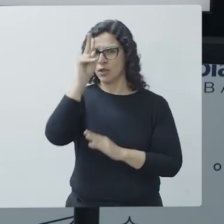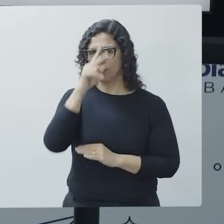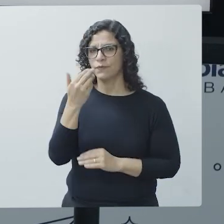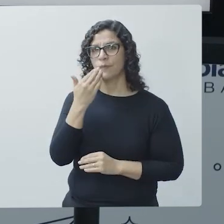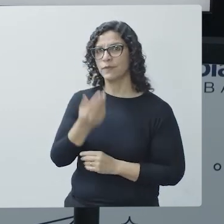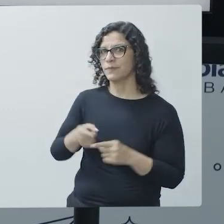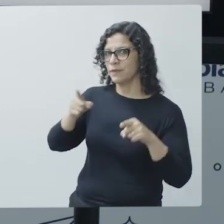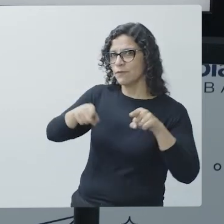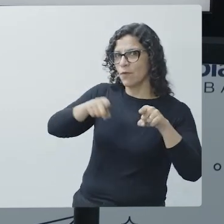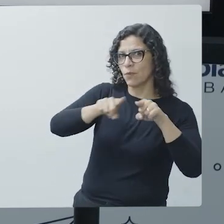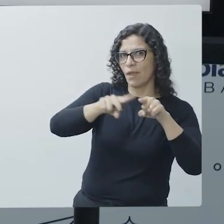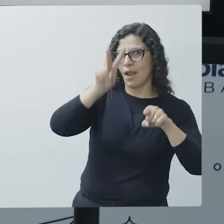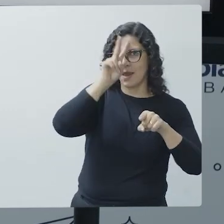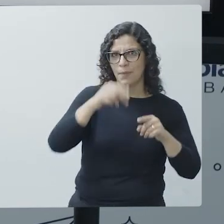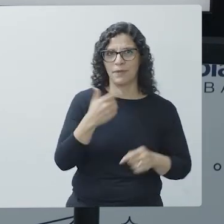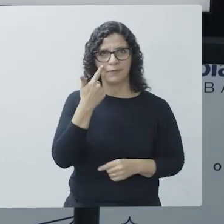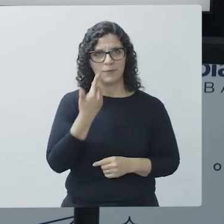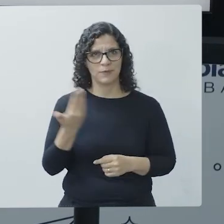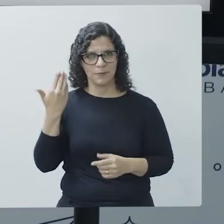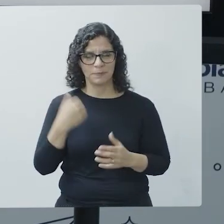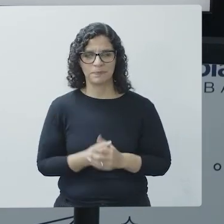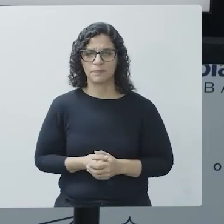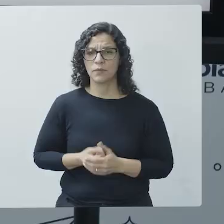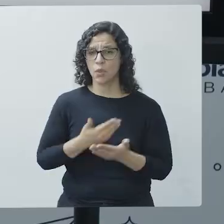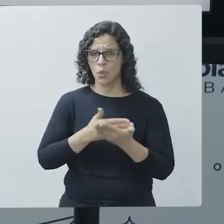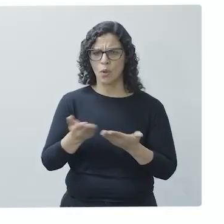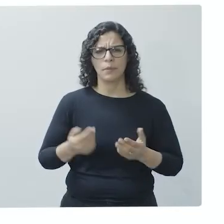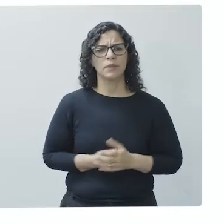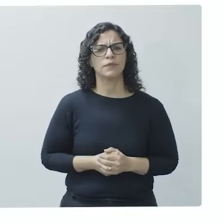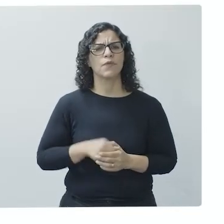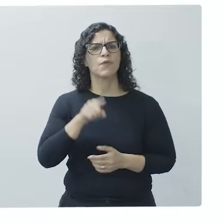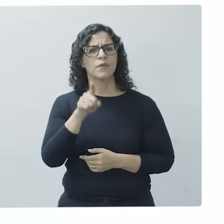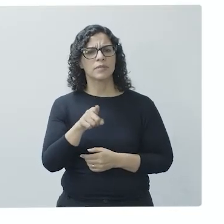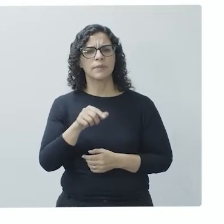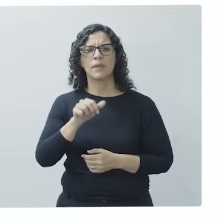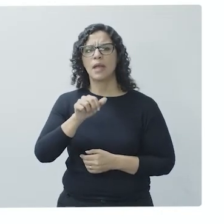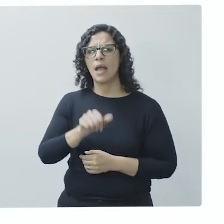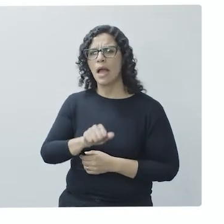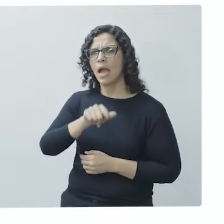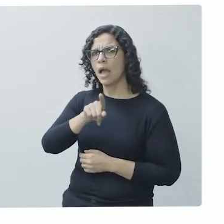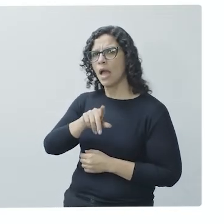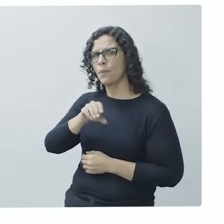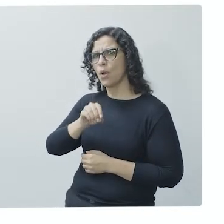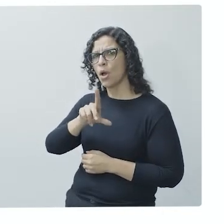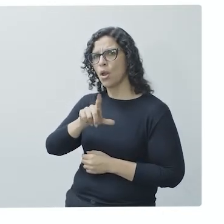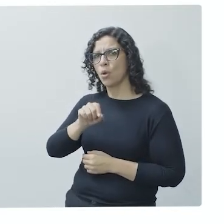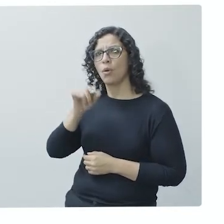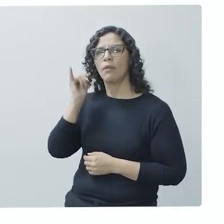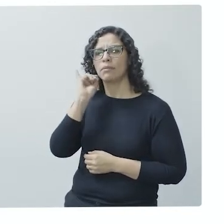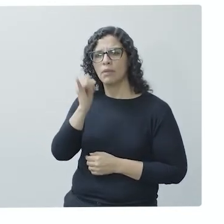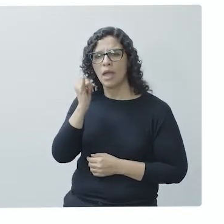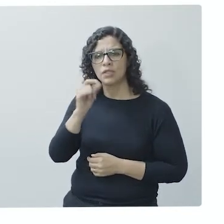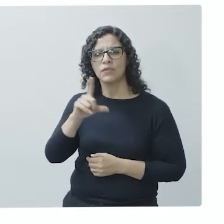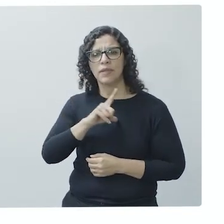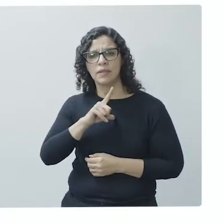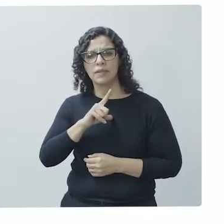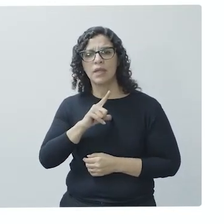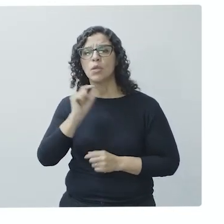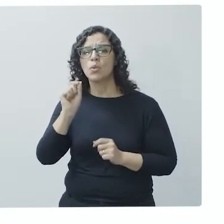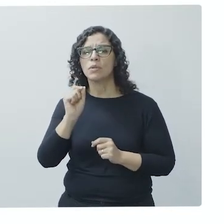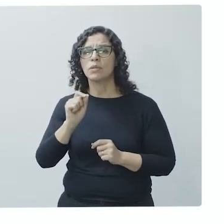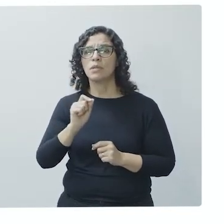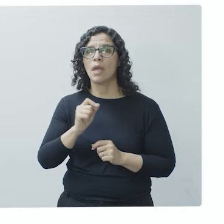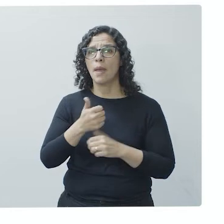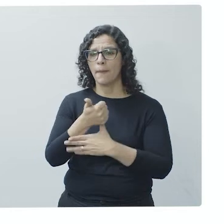Vamos relembrar. Vamos relembrar lá do início. Apólogo. O que é o apólogo? Narrativa que traz consigo